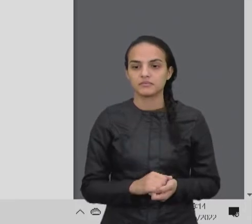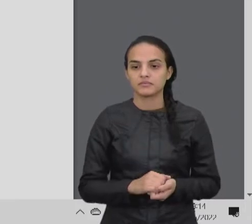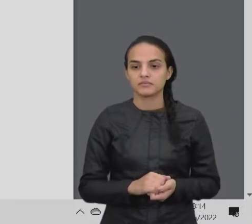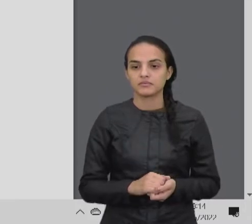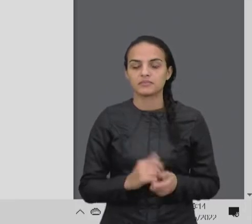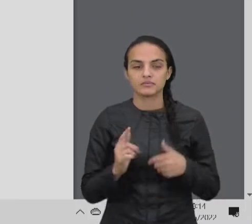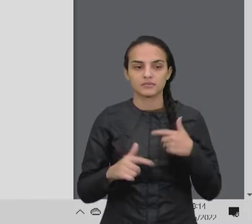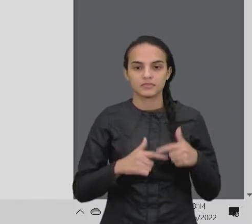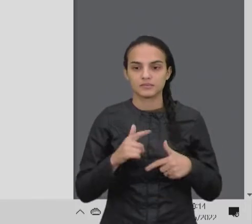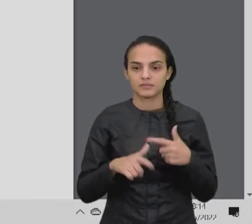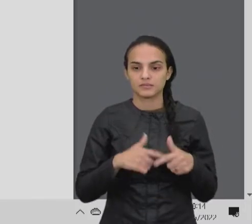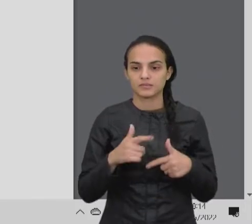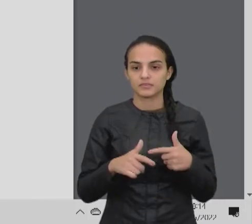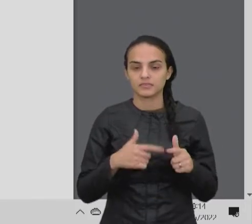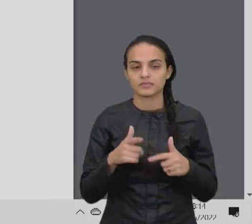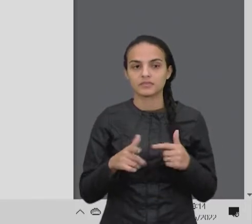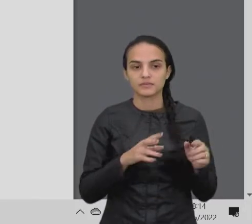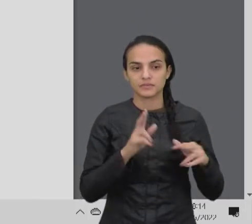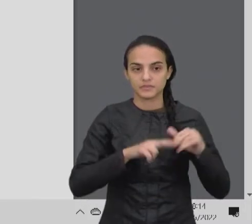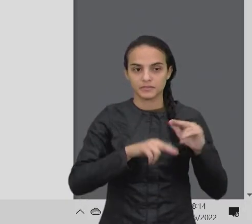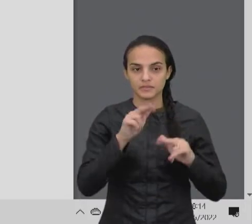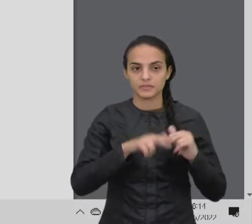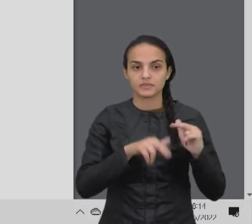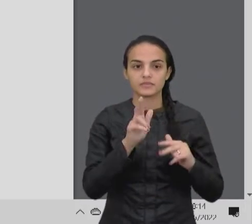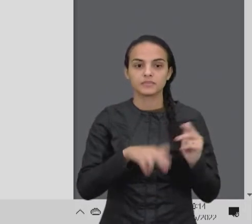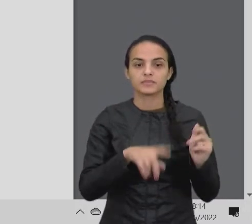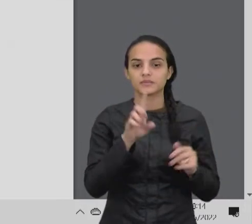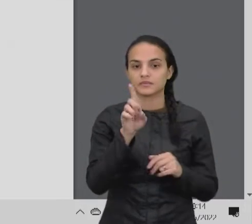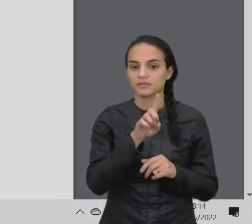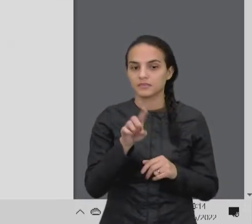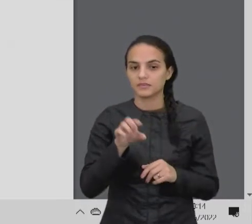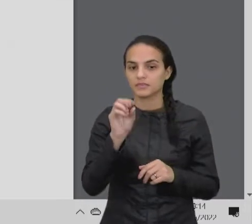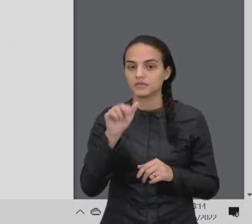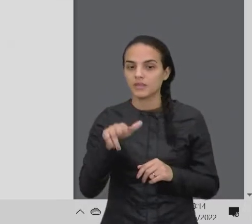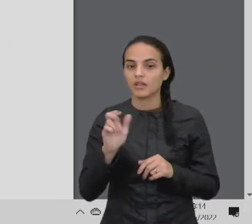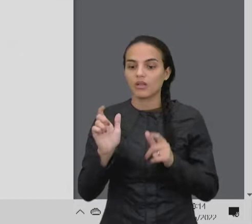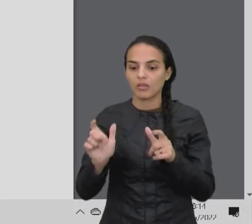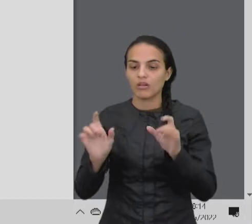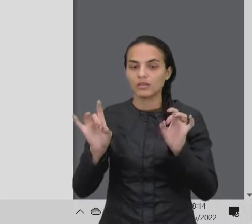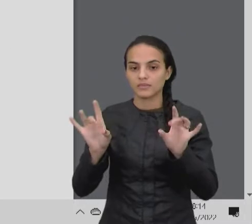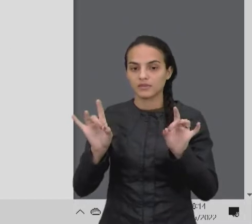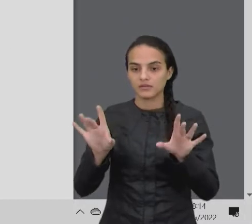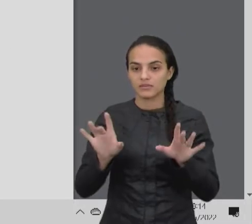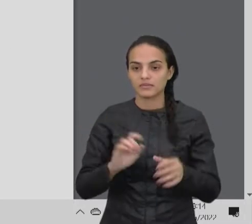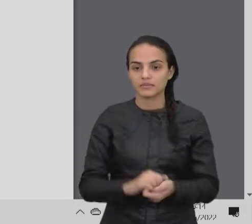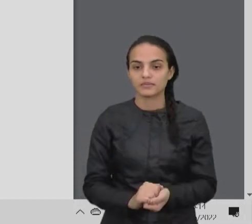dos trabalhadores e dos produtos, né? Então, zona ocupação especial,